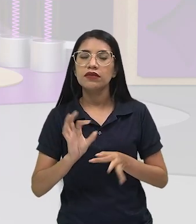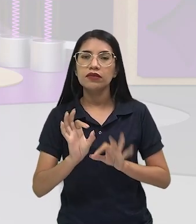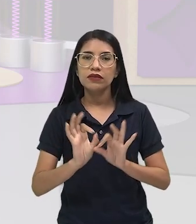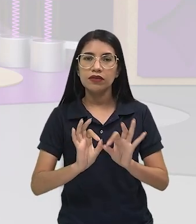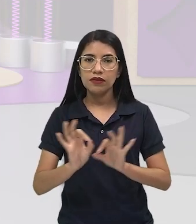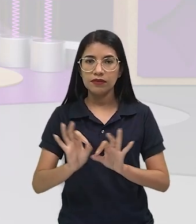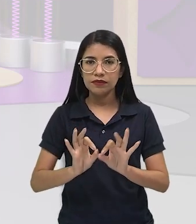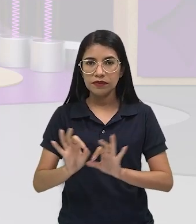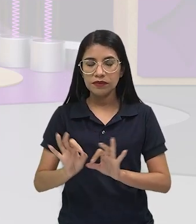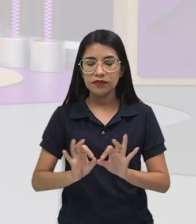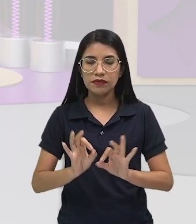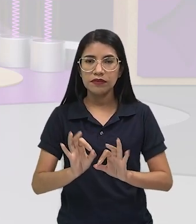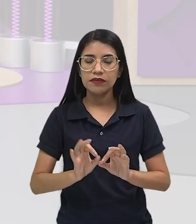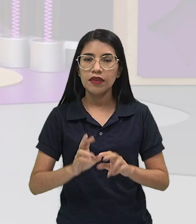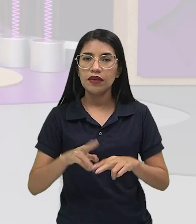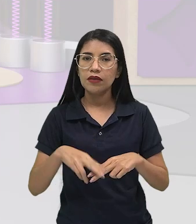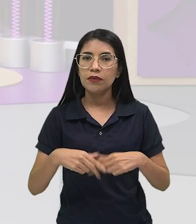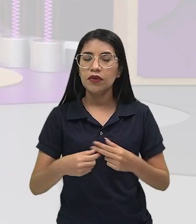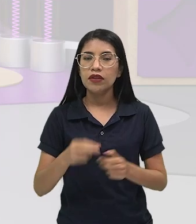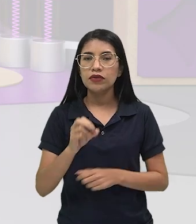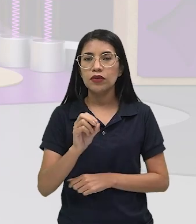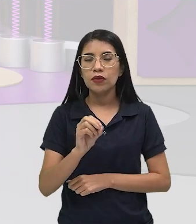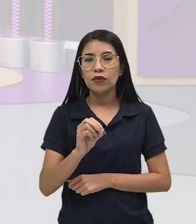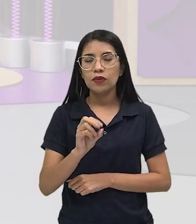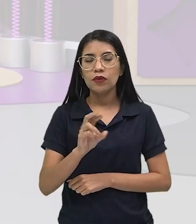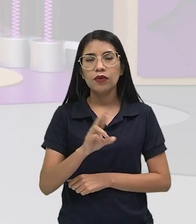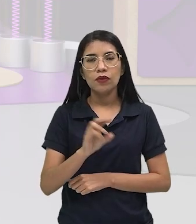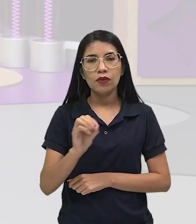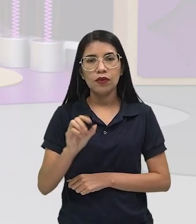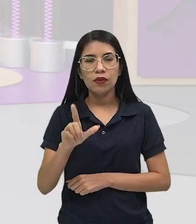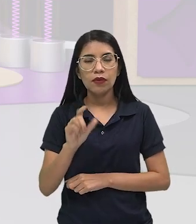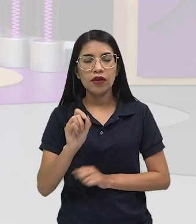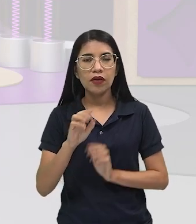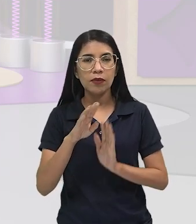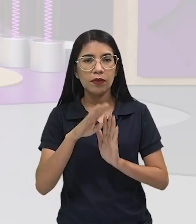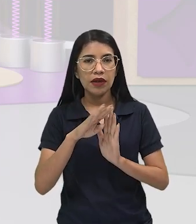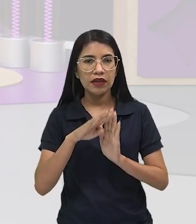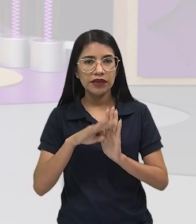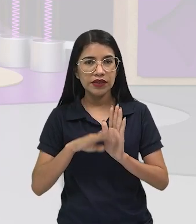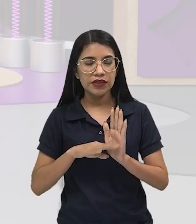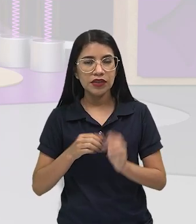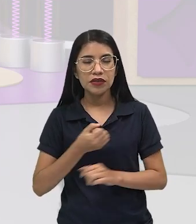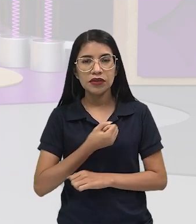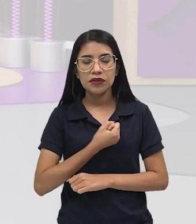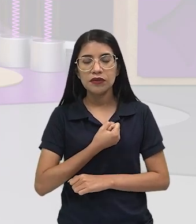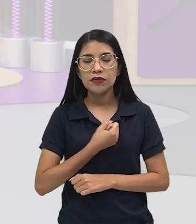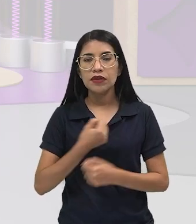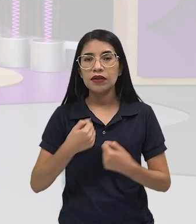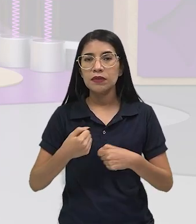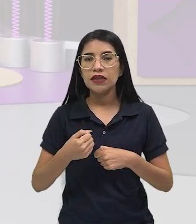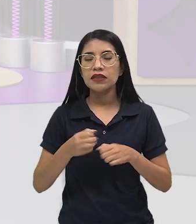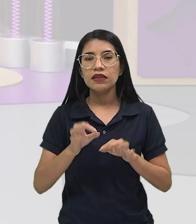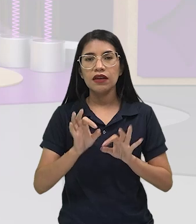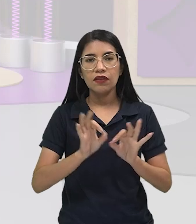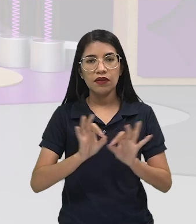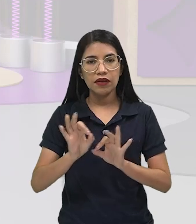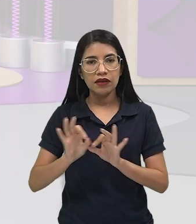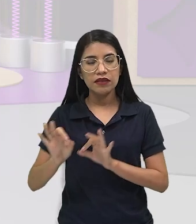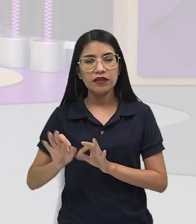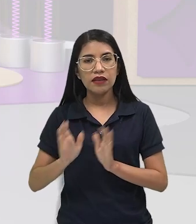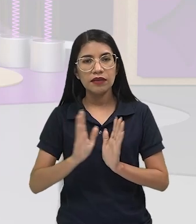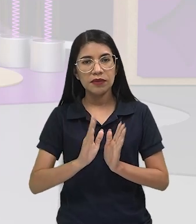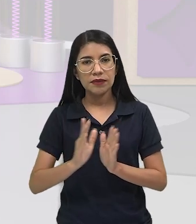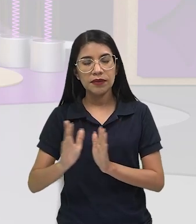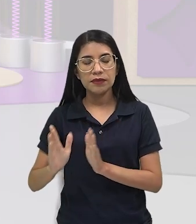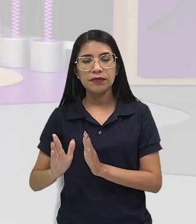organize. Daí a história. O que é o rol? rol é uma lista numérica, né? Mas que ela precisa estar ordenada. Ou,